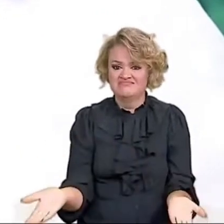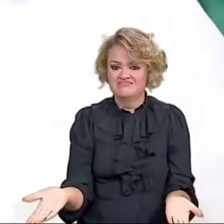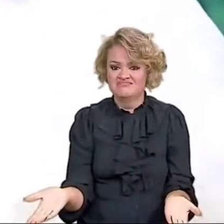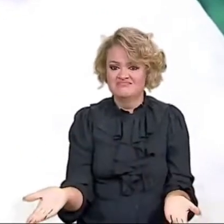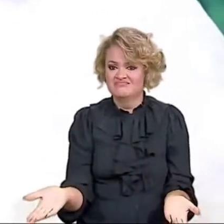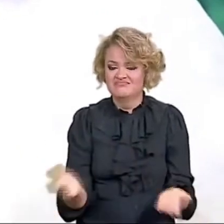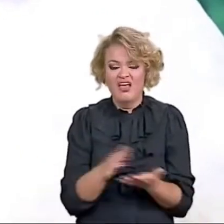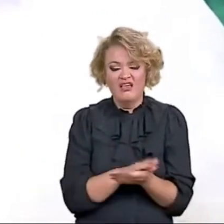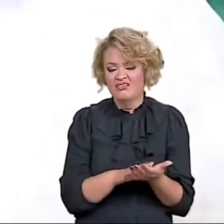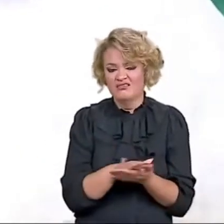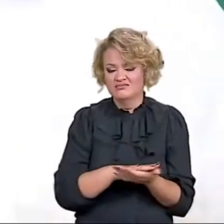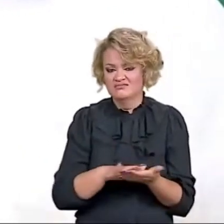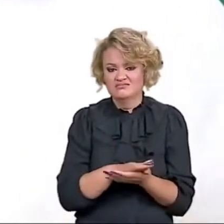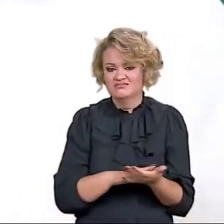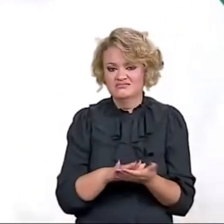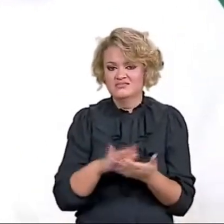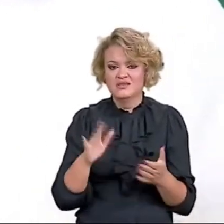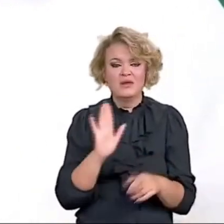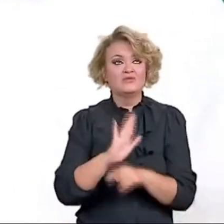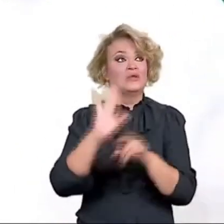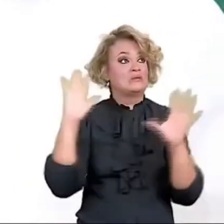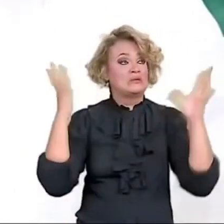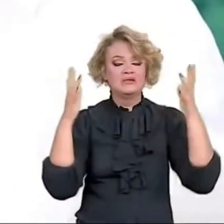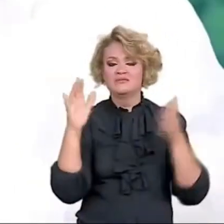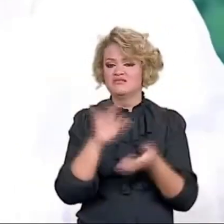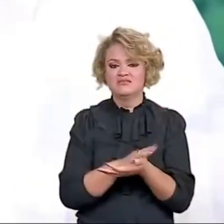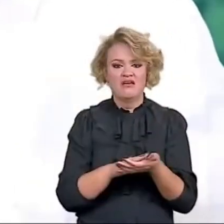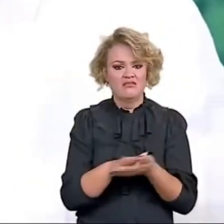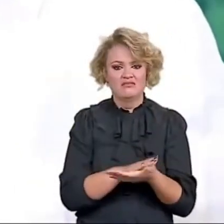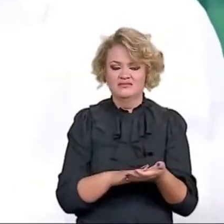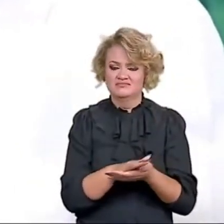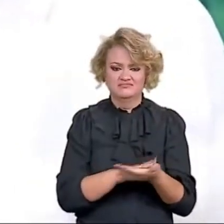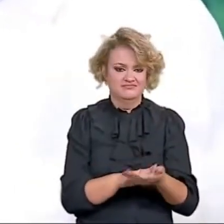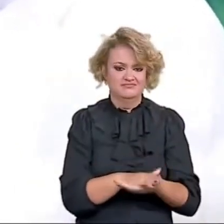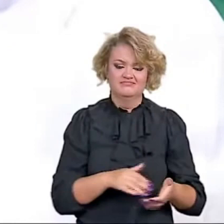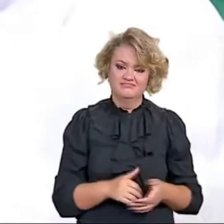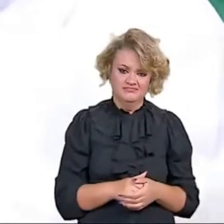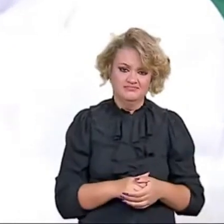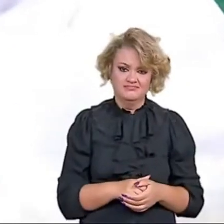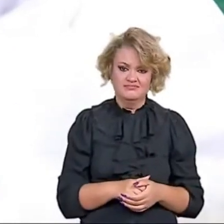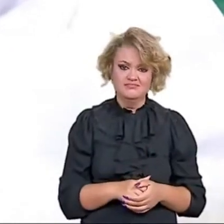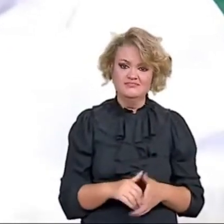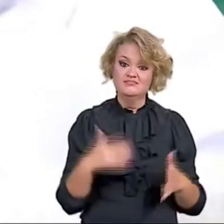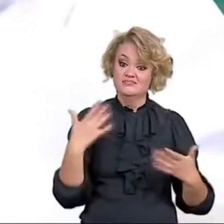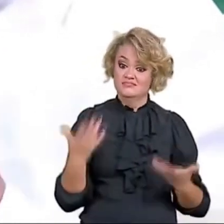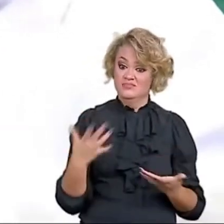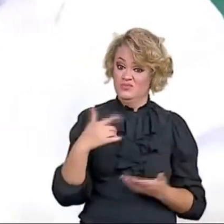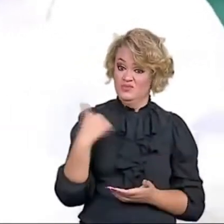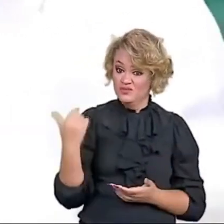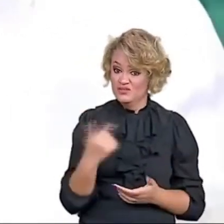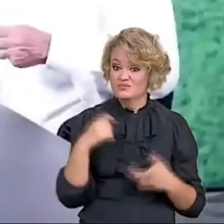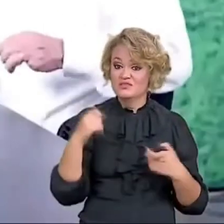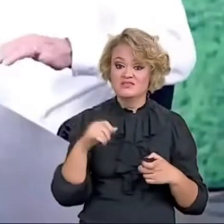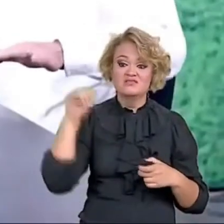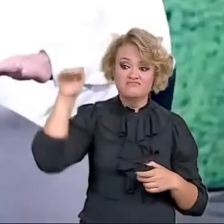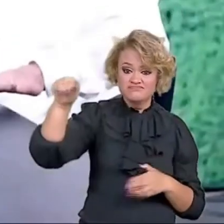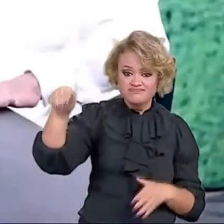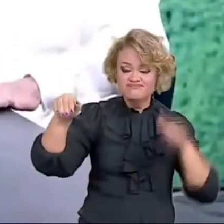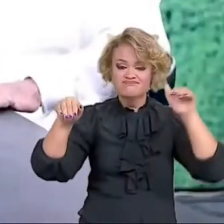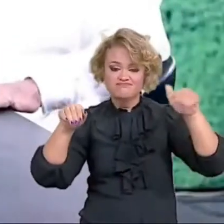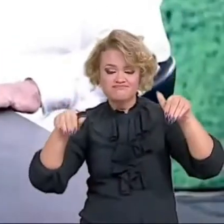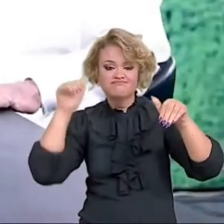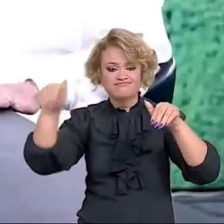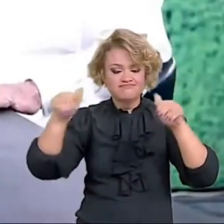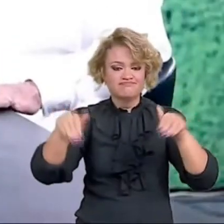Nenhuma. Nenhuma. Ou seja, então, nós precisamos convencer os líderes disso. É por isso